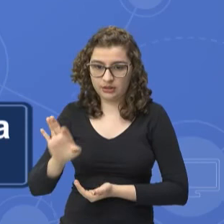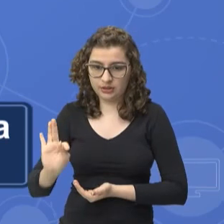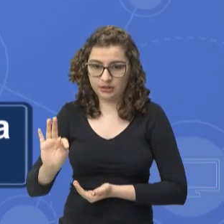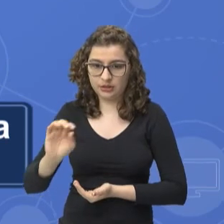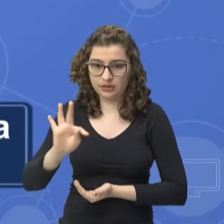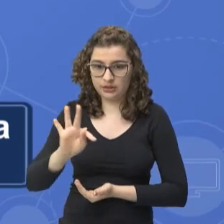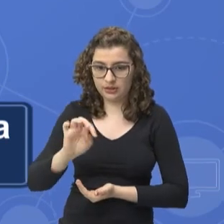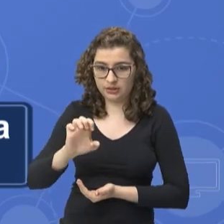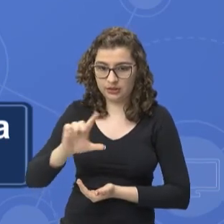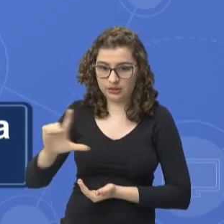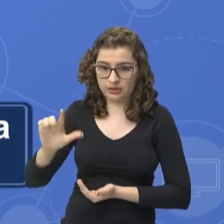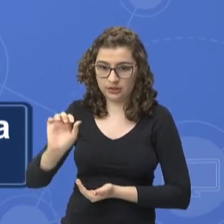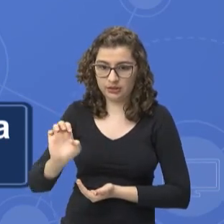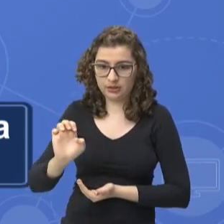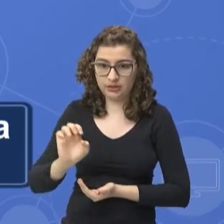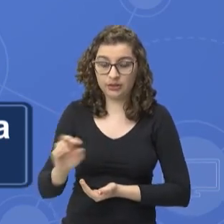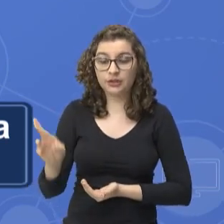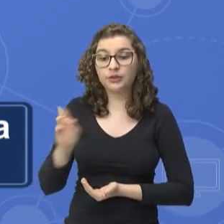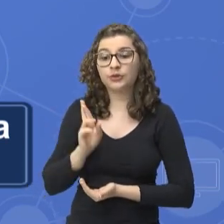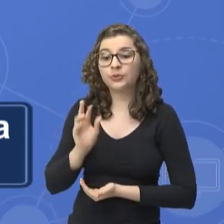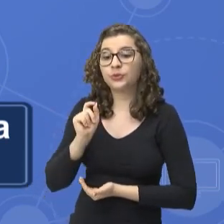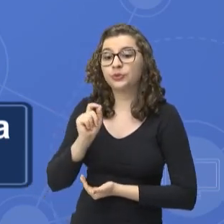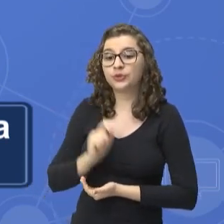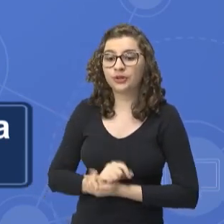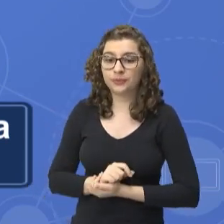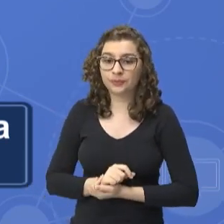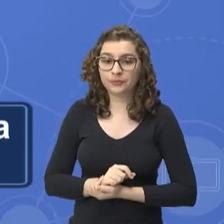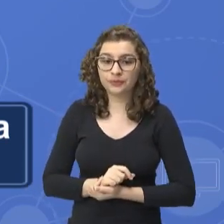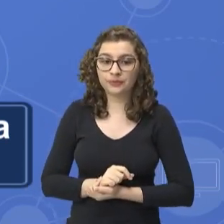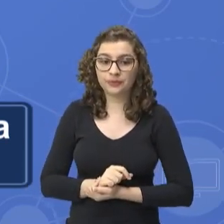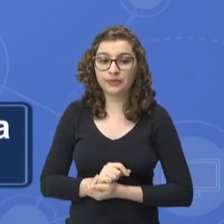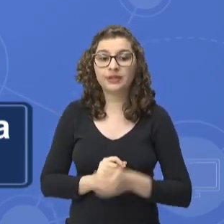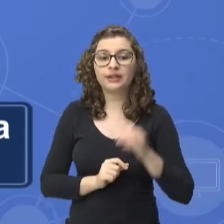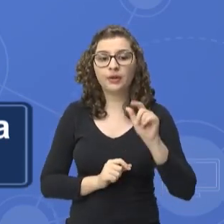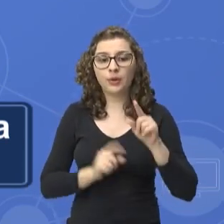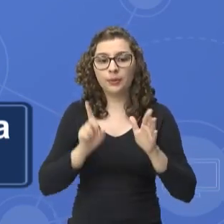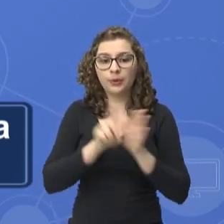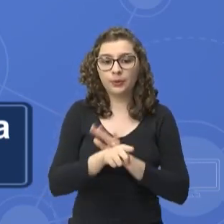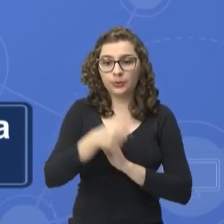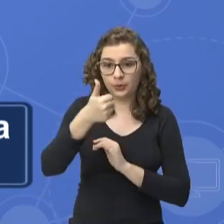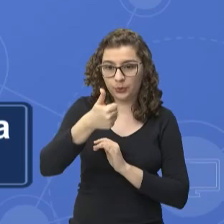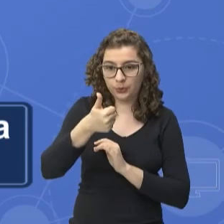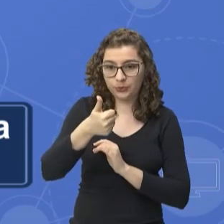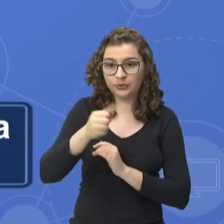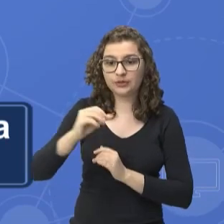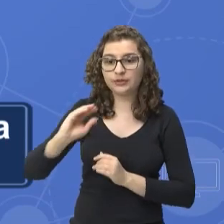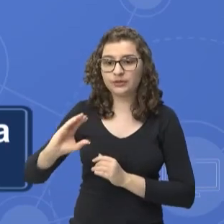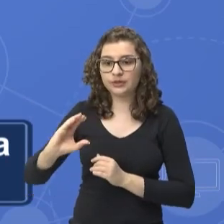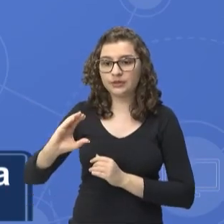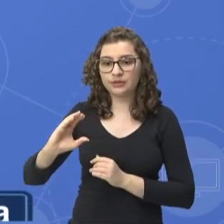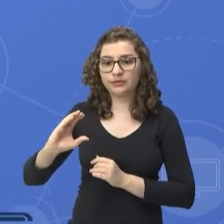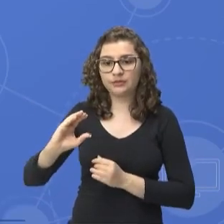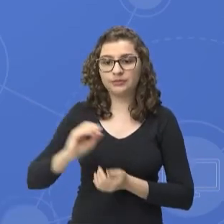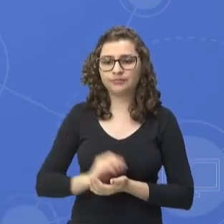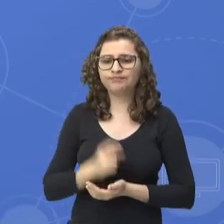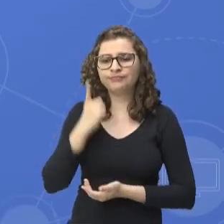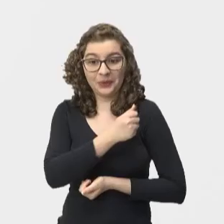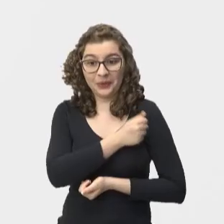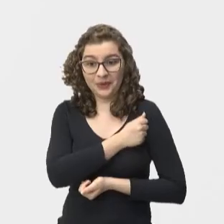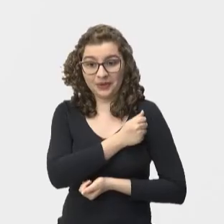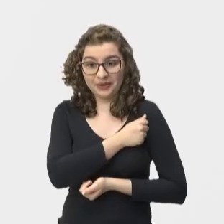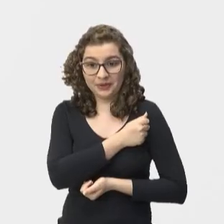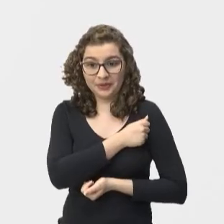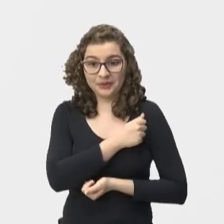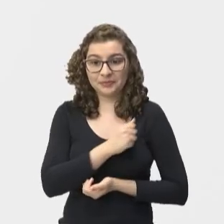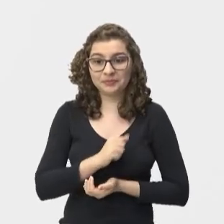E ela disse que a questão correta é a alternativa C, não é isso? Vamos ver então se a Poliana tem razão?